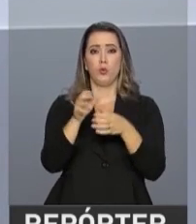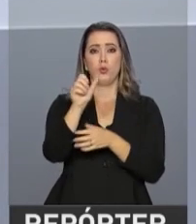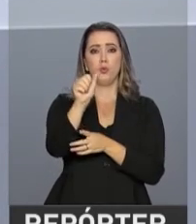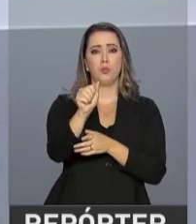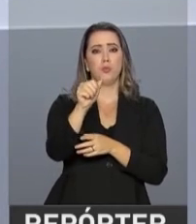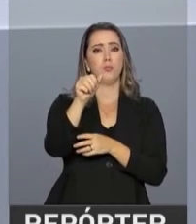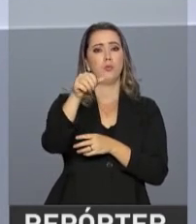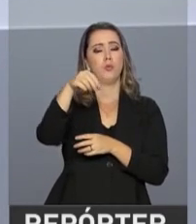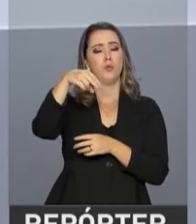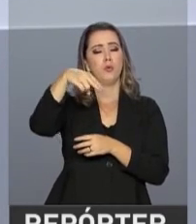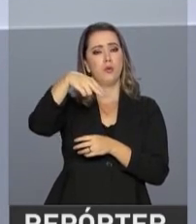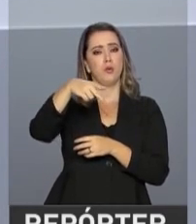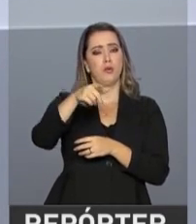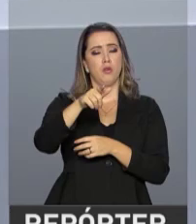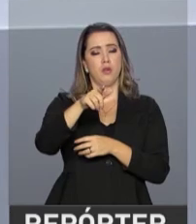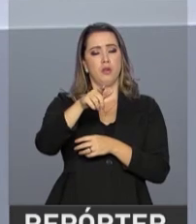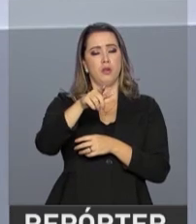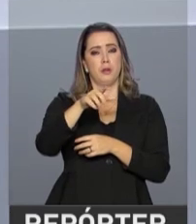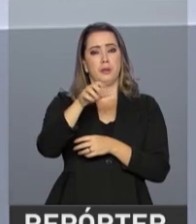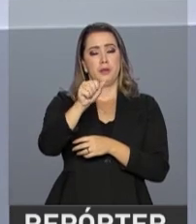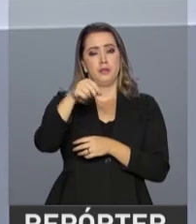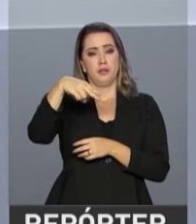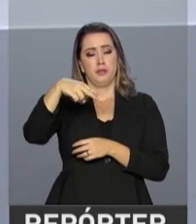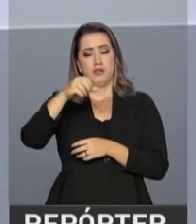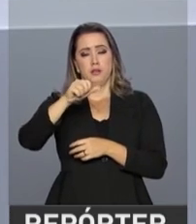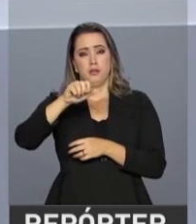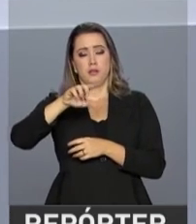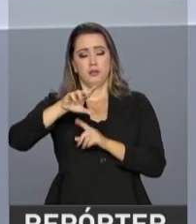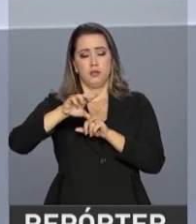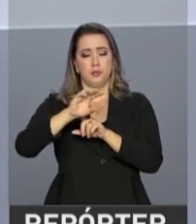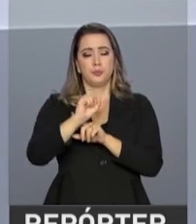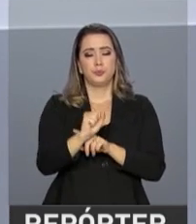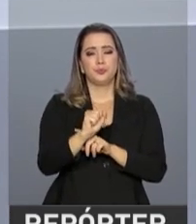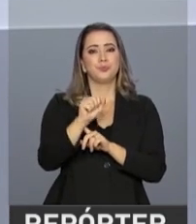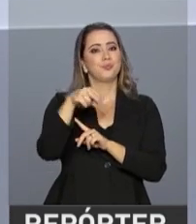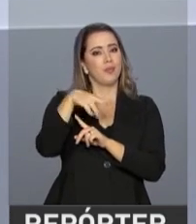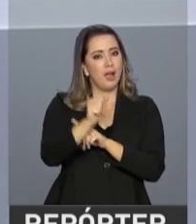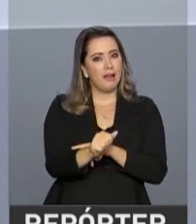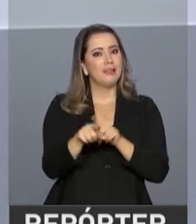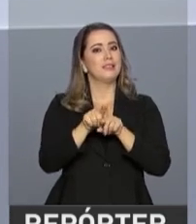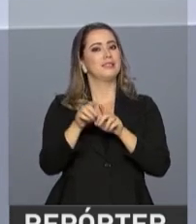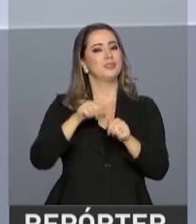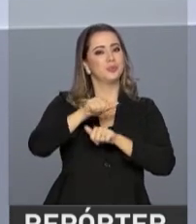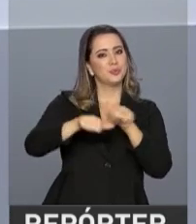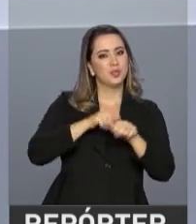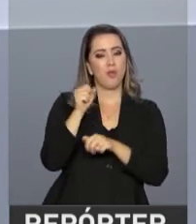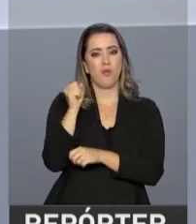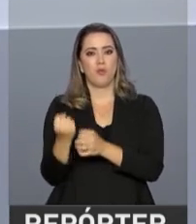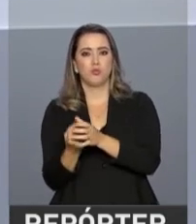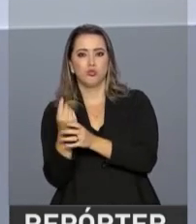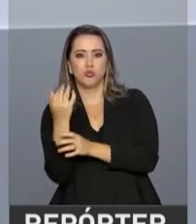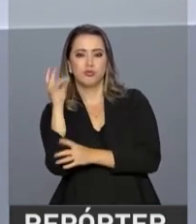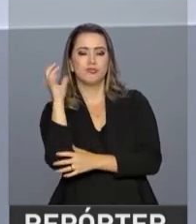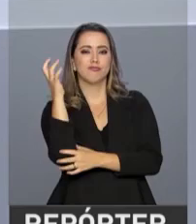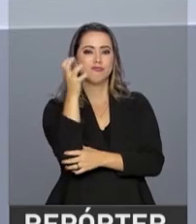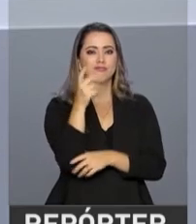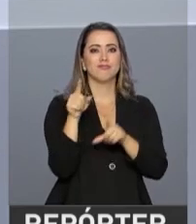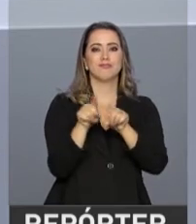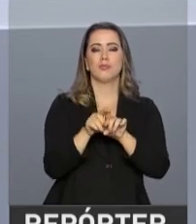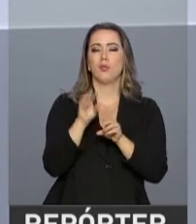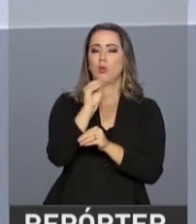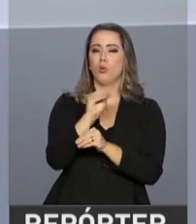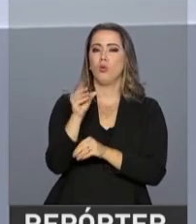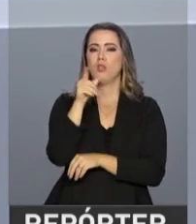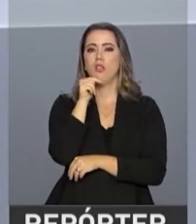de águas organizou um mutirão para replantio de espécies nativas na orla do reservatório do descoberto que